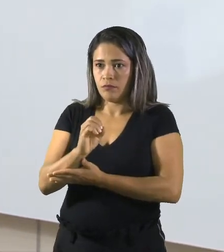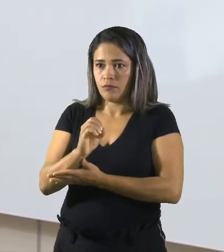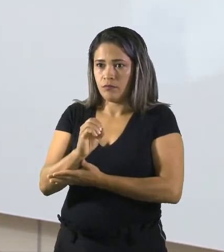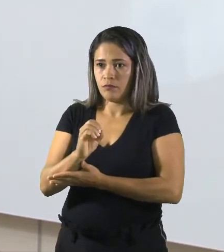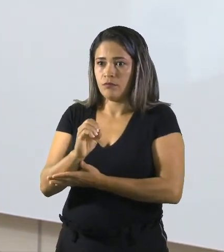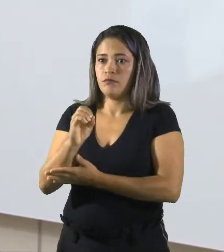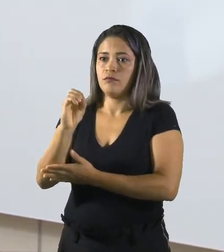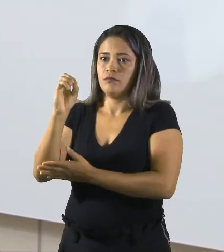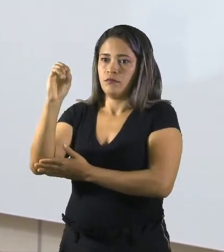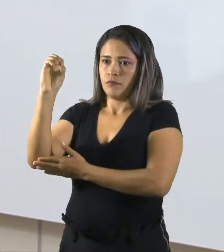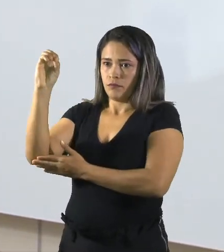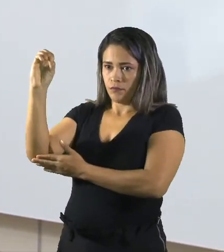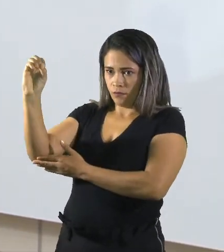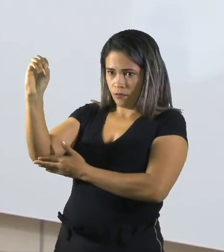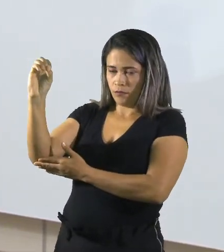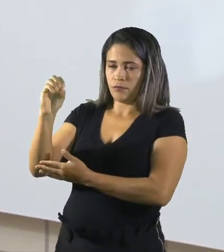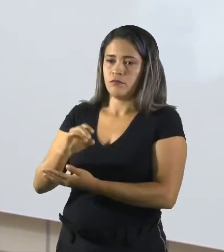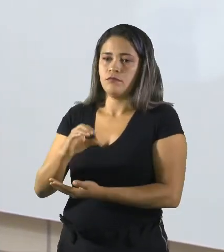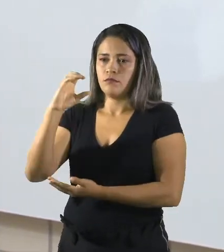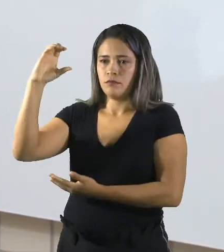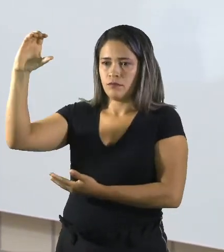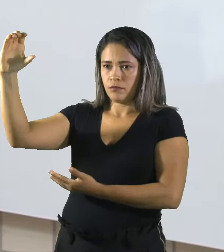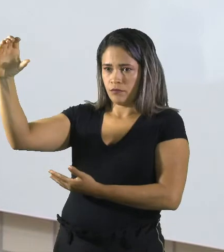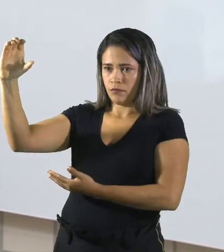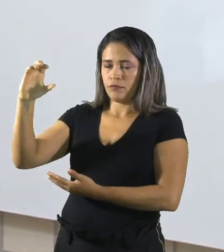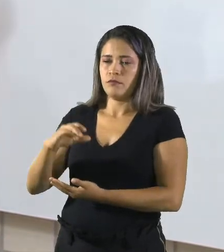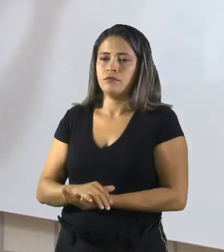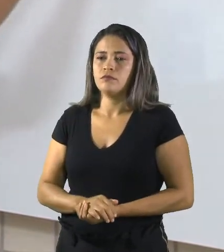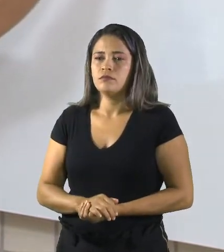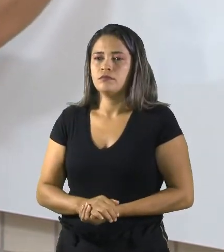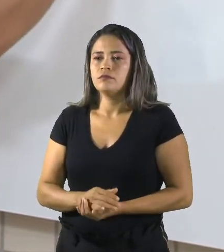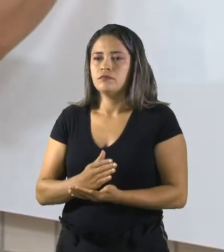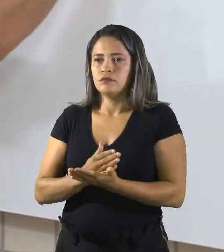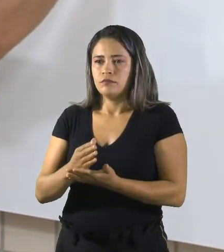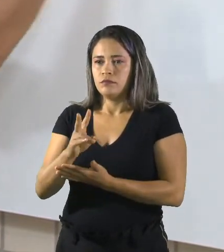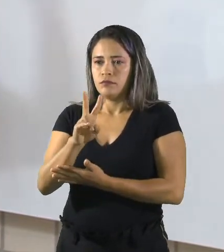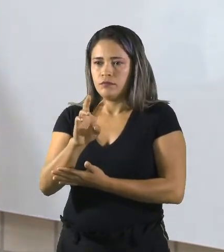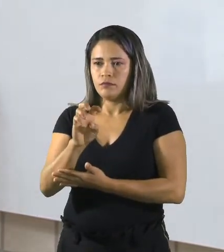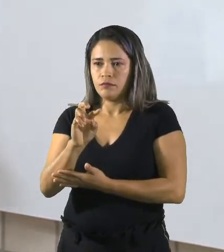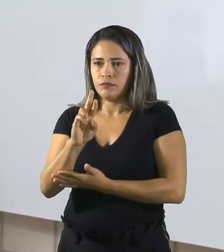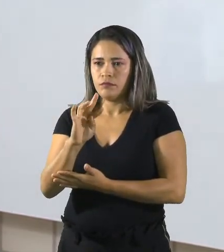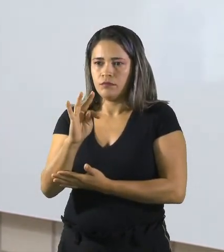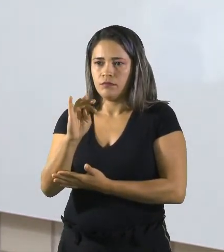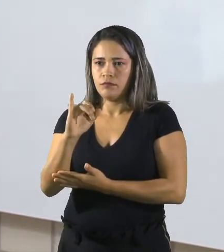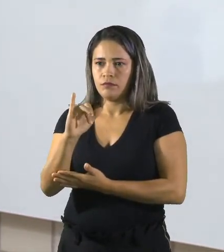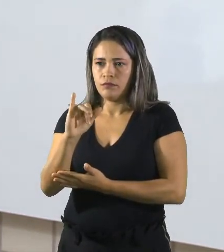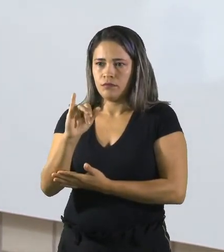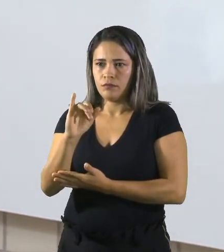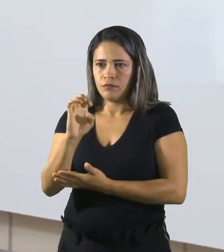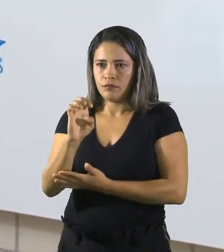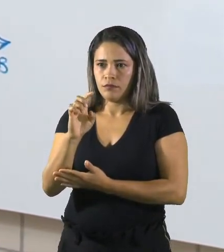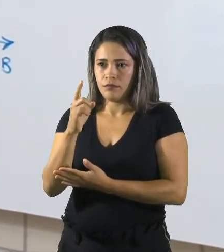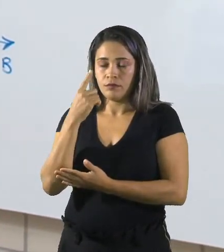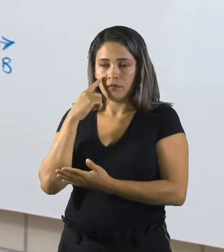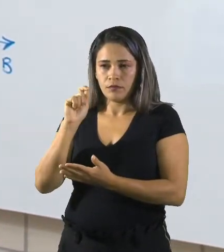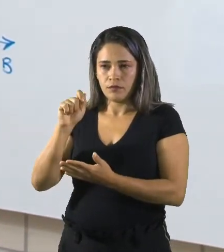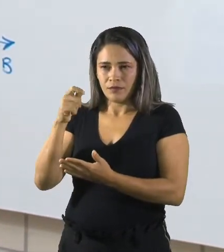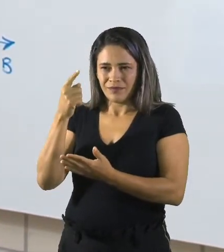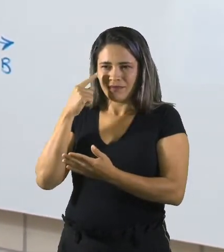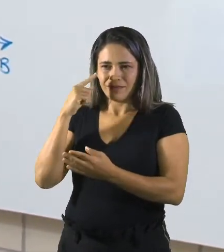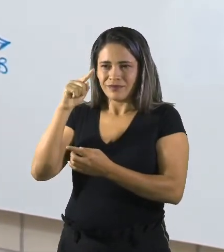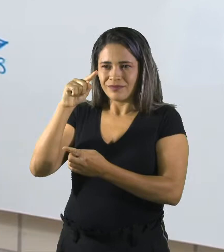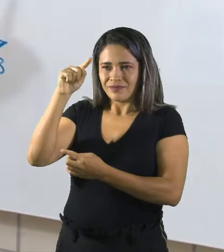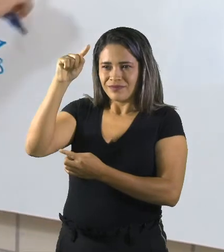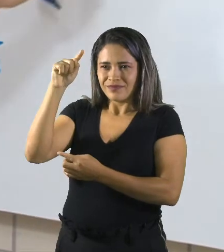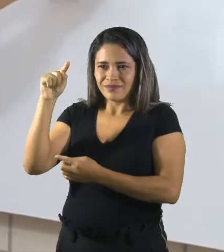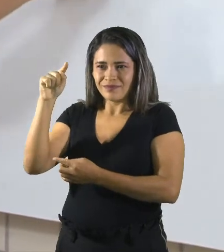identificar que esse ponto é o vértice do meu ângulo, eu vou colocar esse sinal em cima dele. Então, eu estou